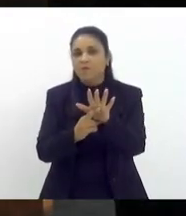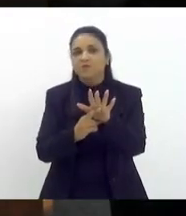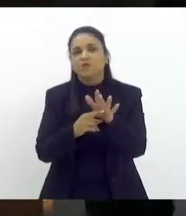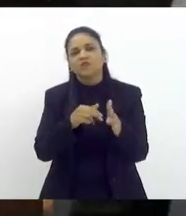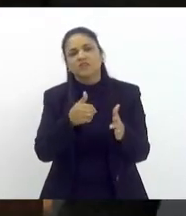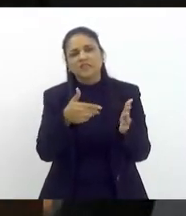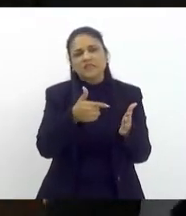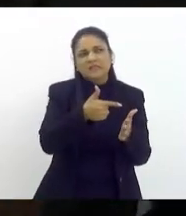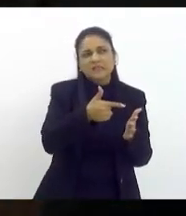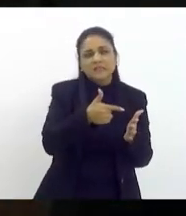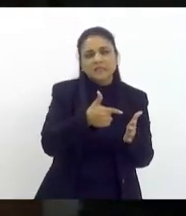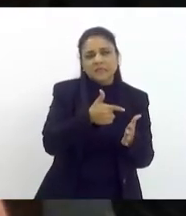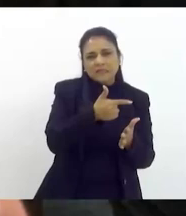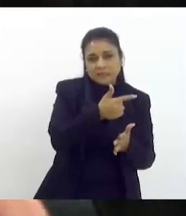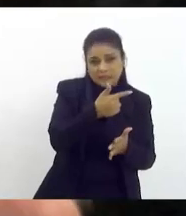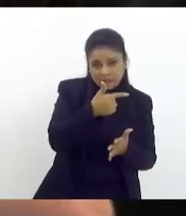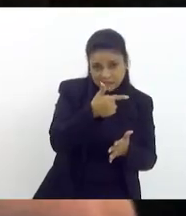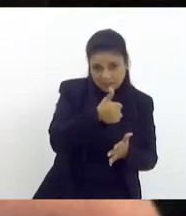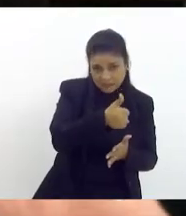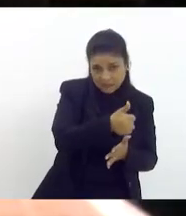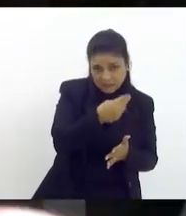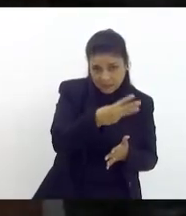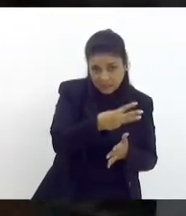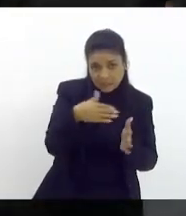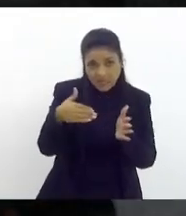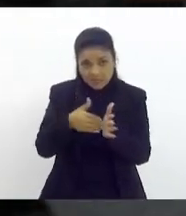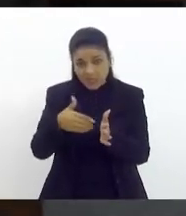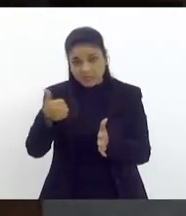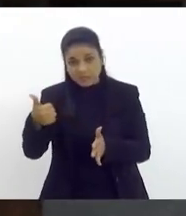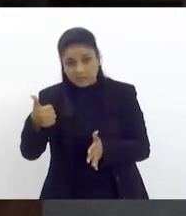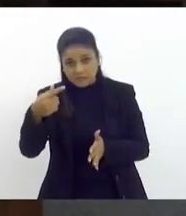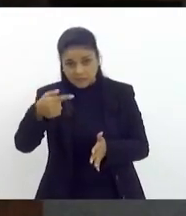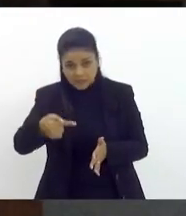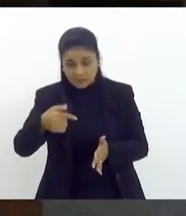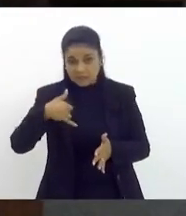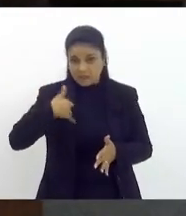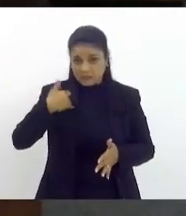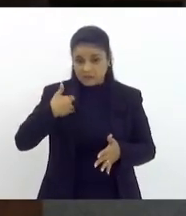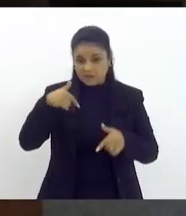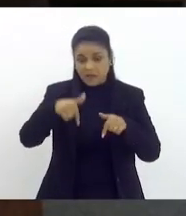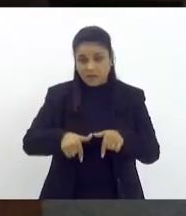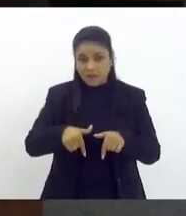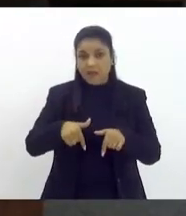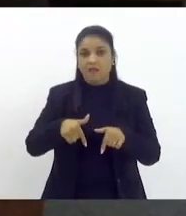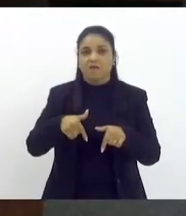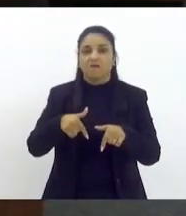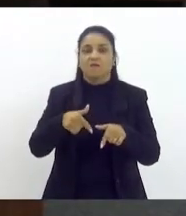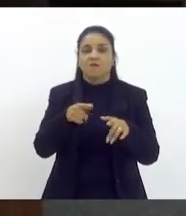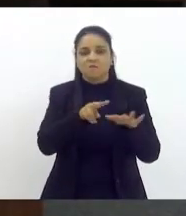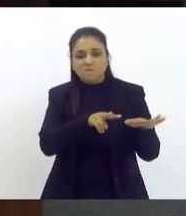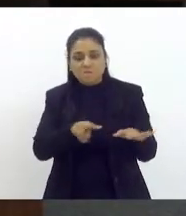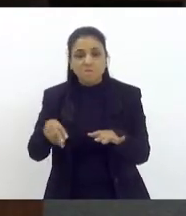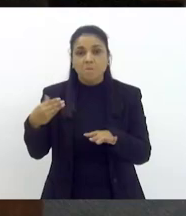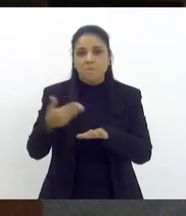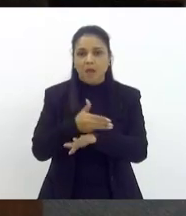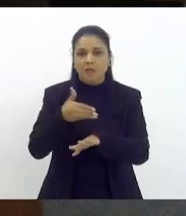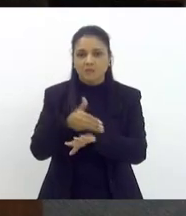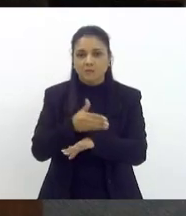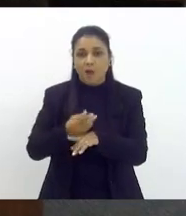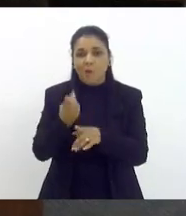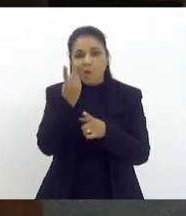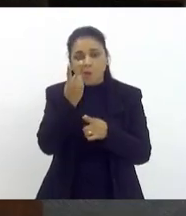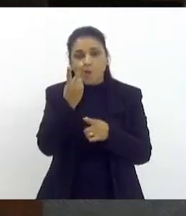a 17 anos para participar e tem uma semana como Deputado aqui nesta casa e eu quero aqui senhor presidente